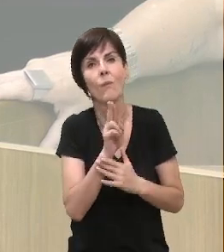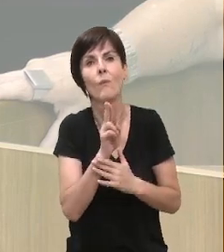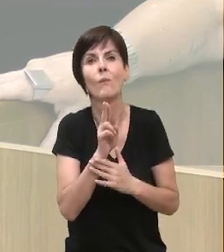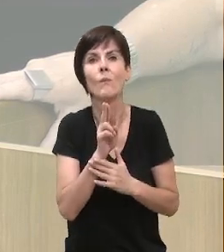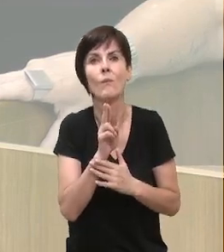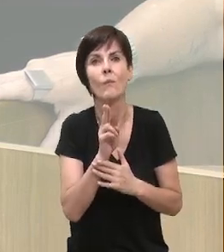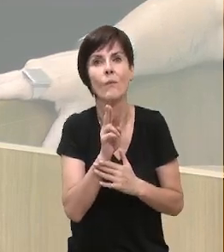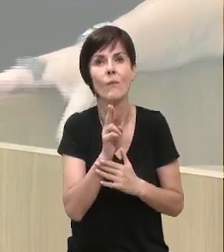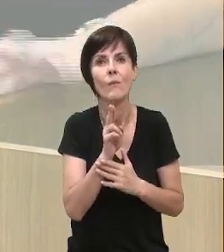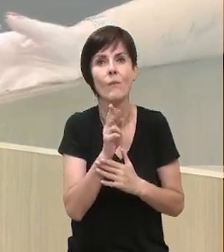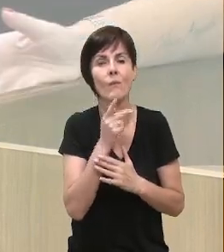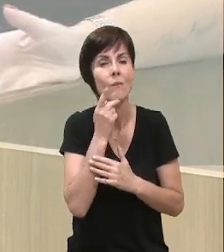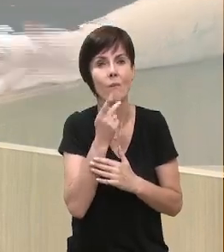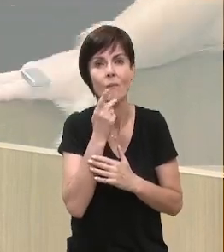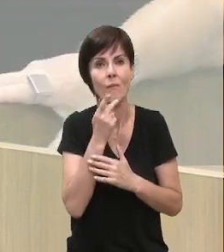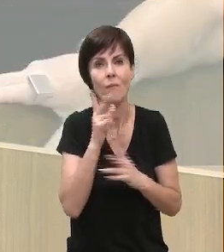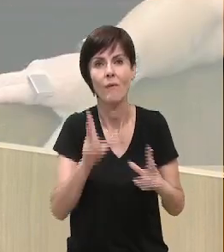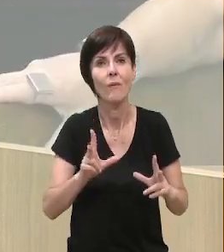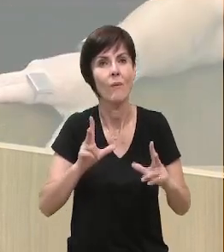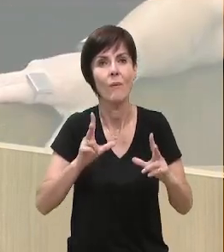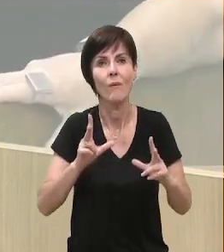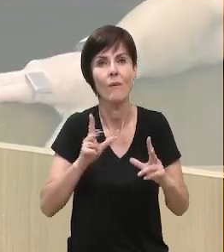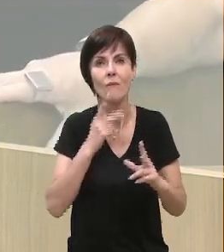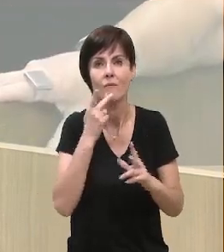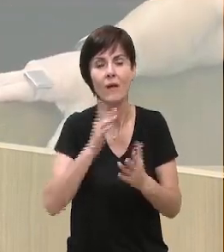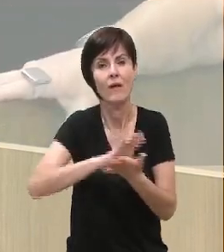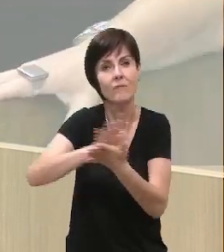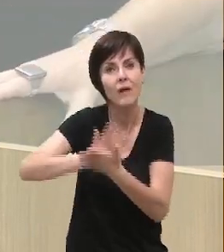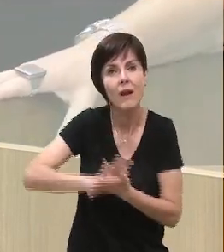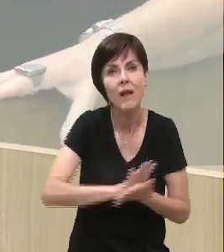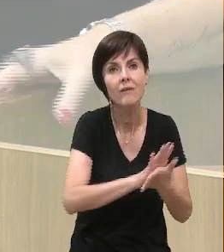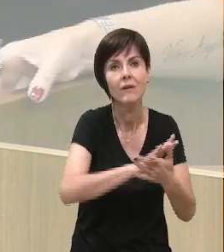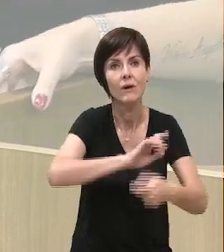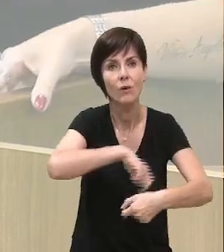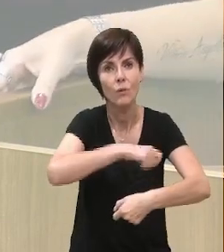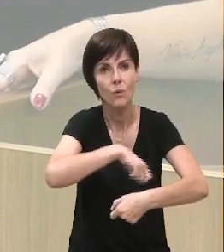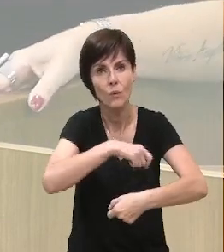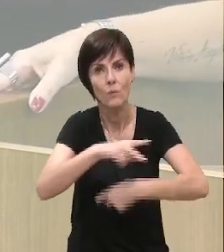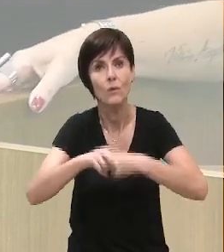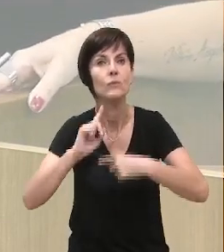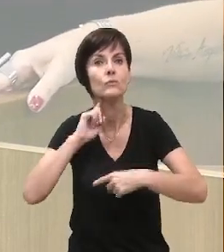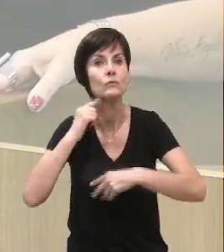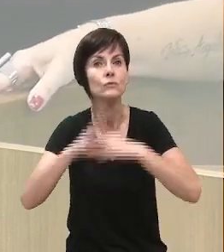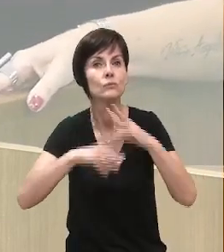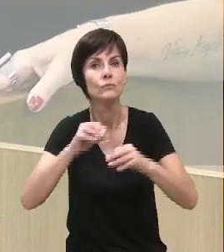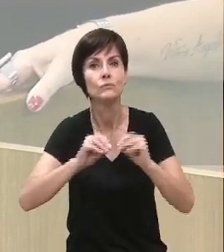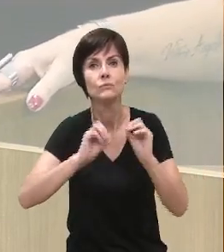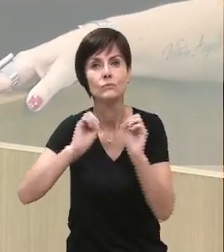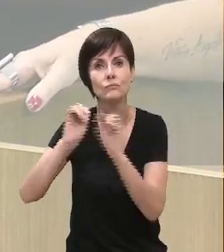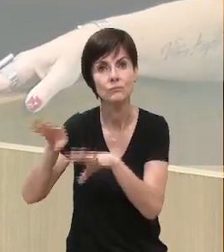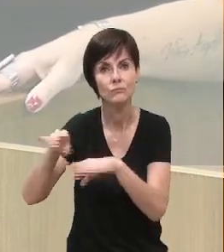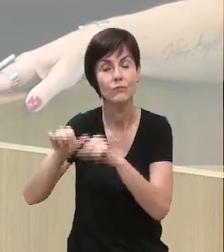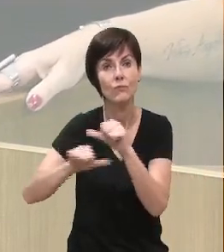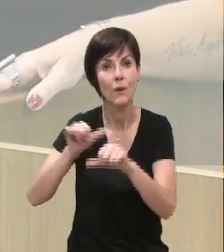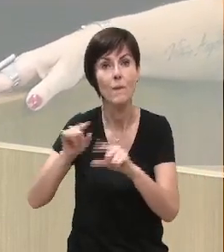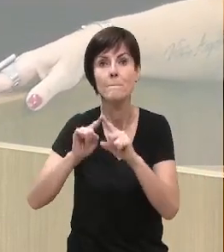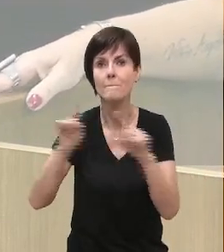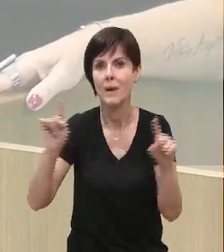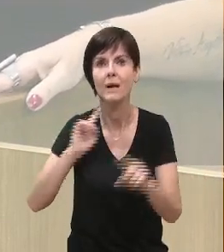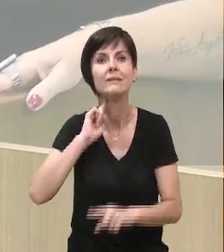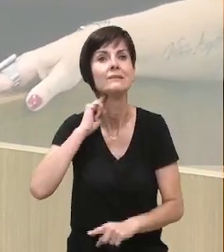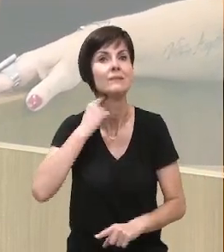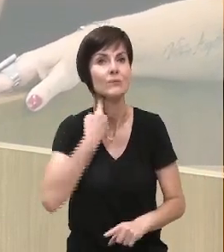não reconhece que a louça foi lavada, que a comida foi feita, que o lixo foi retirado. Agora, se a louça não